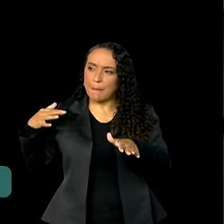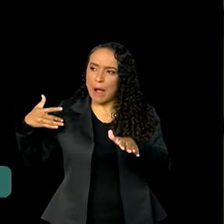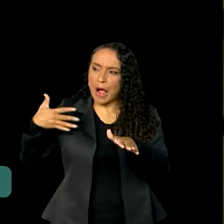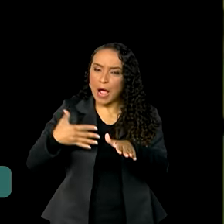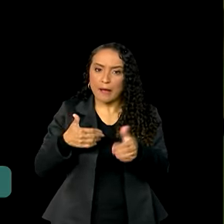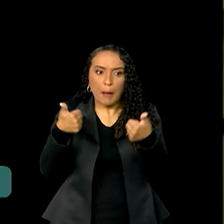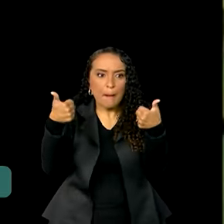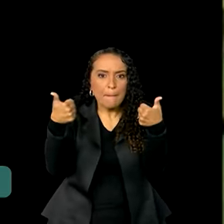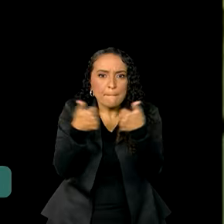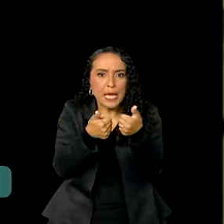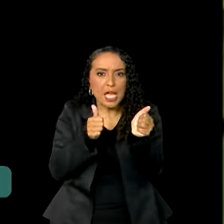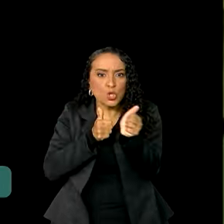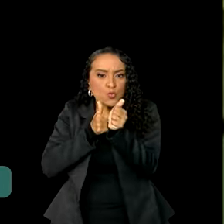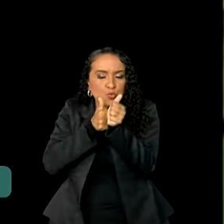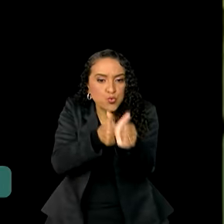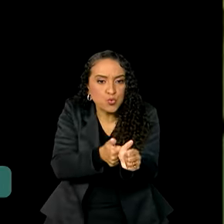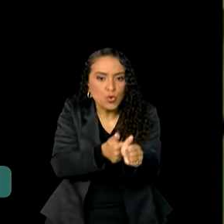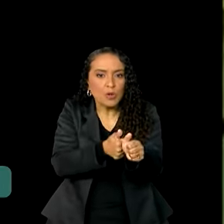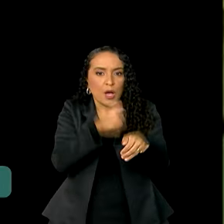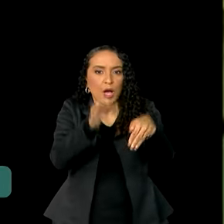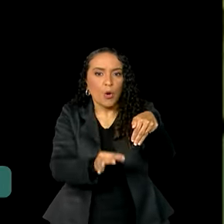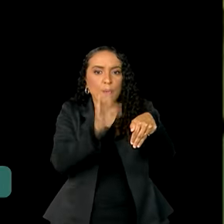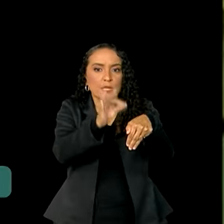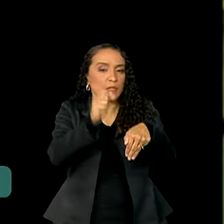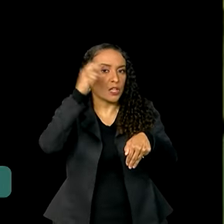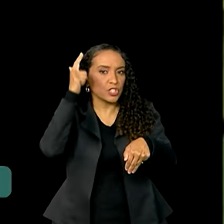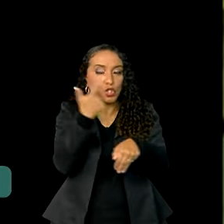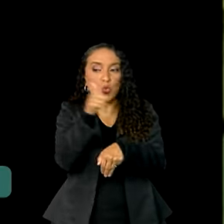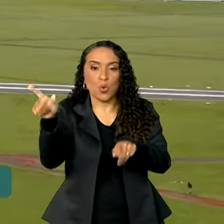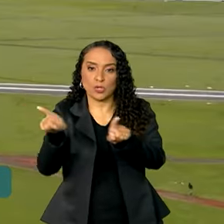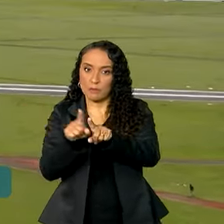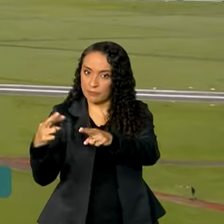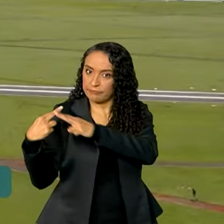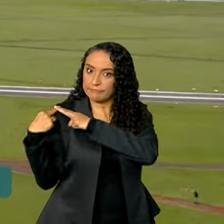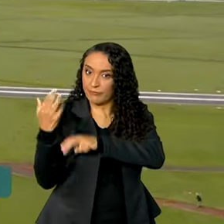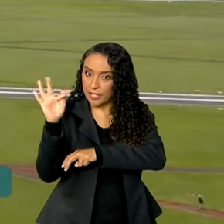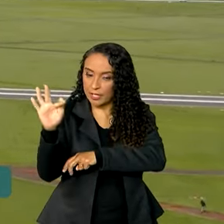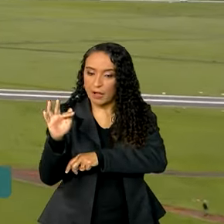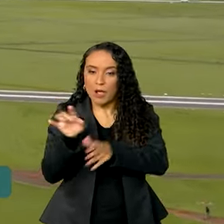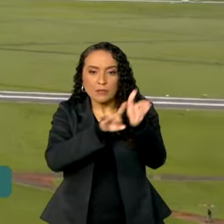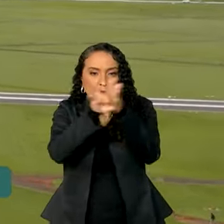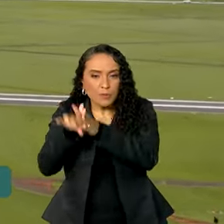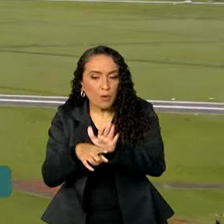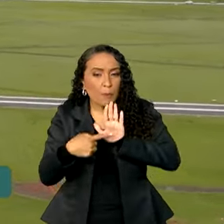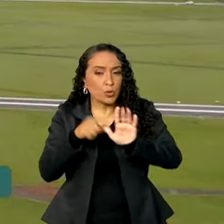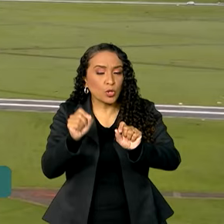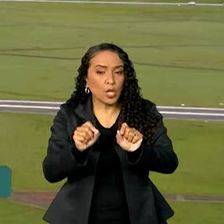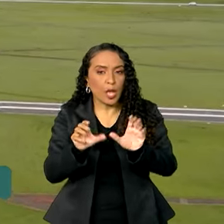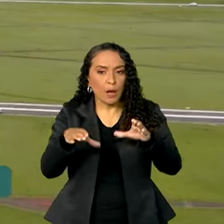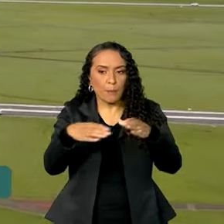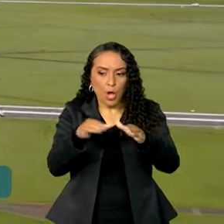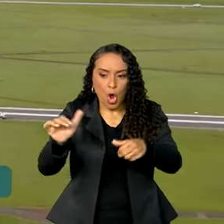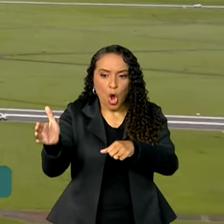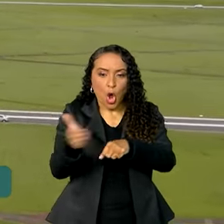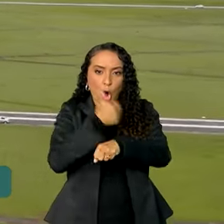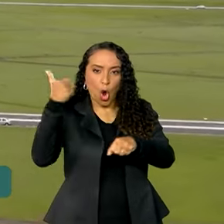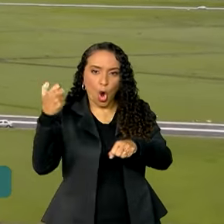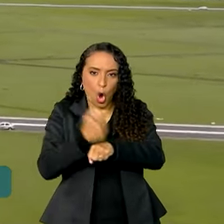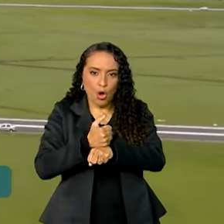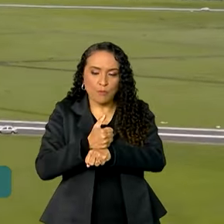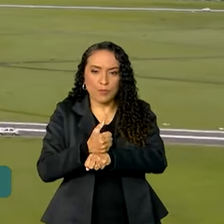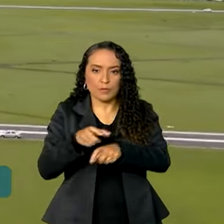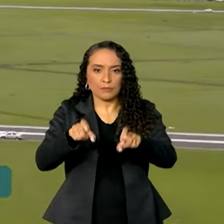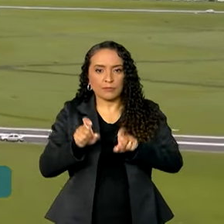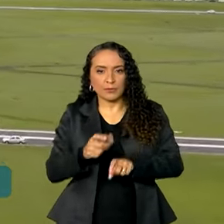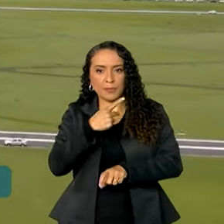o ministro Alexandre Moraes e outras autoridades federais. As investigações apontam que o golpe para assumir a presidência do